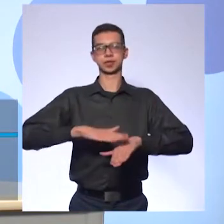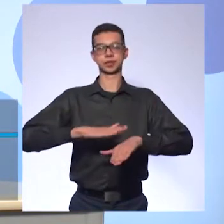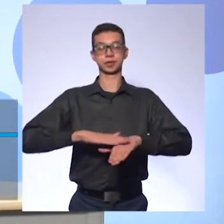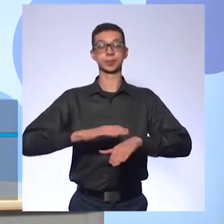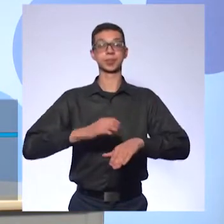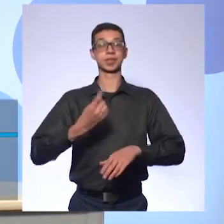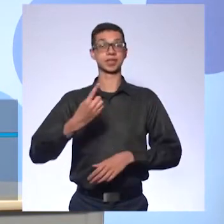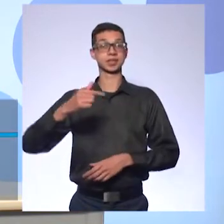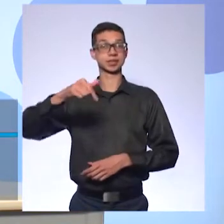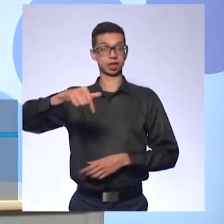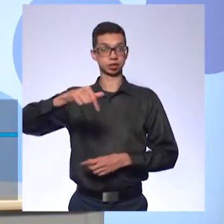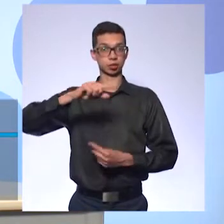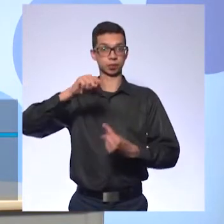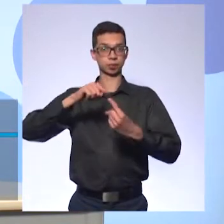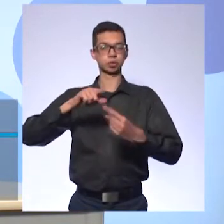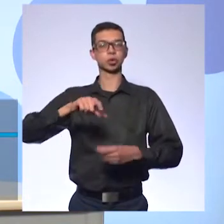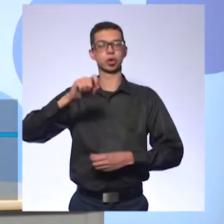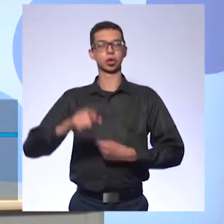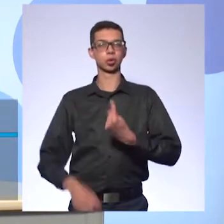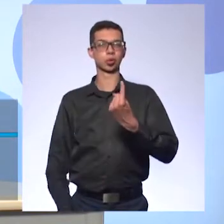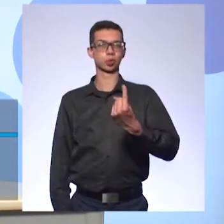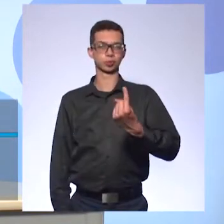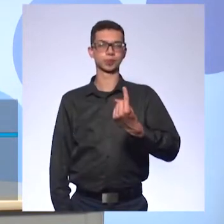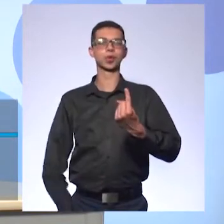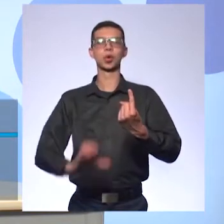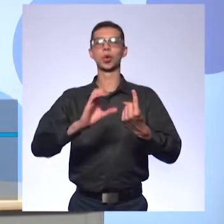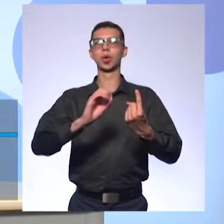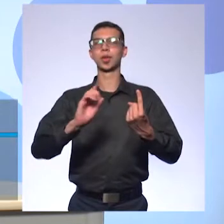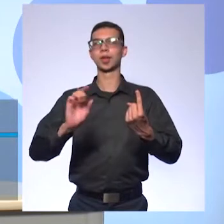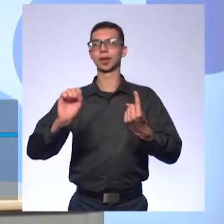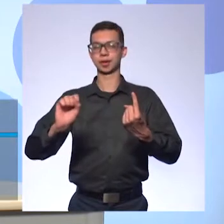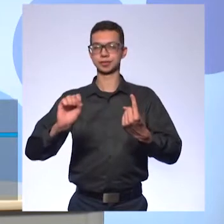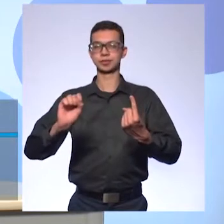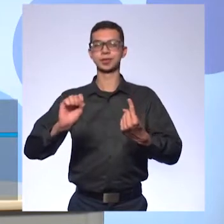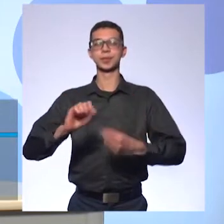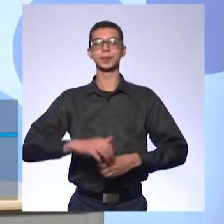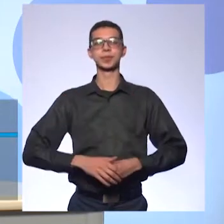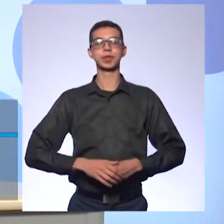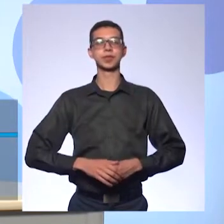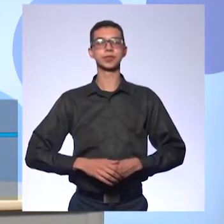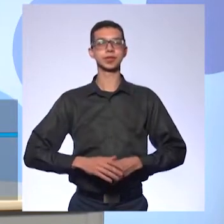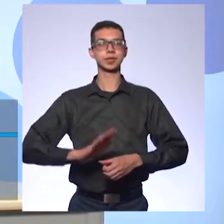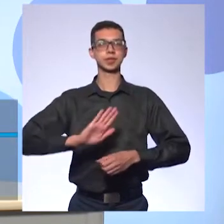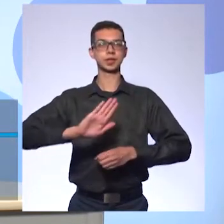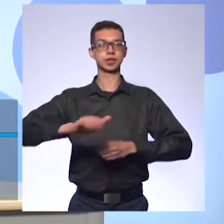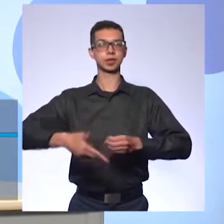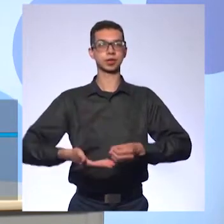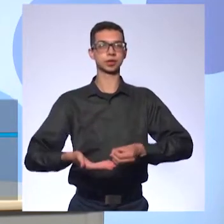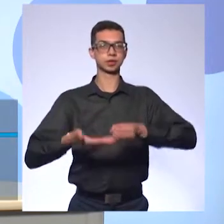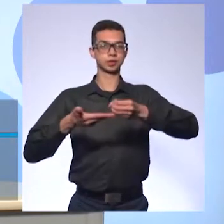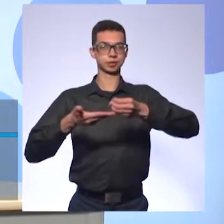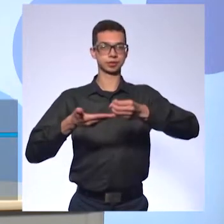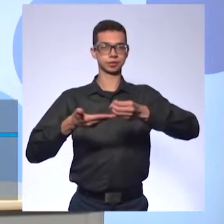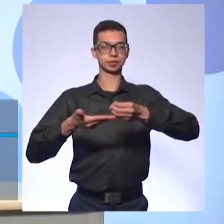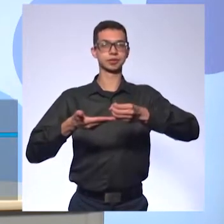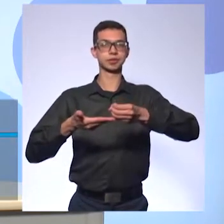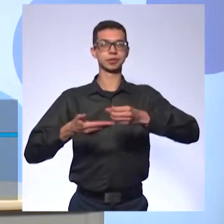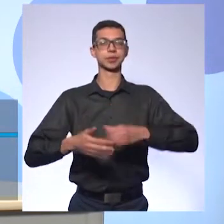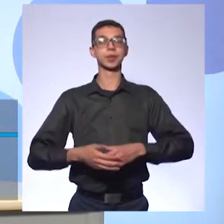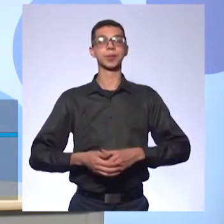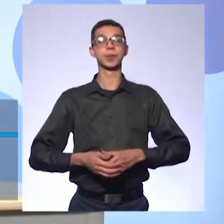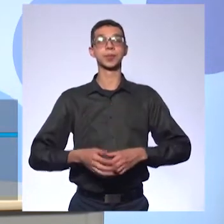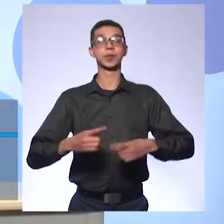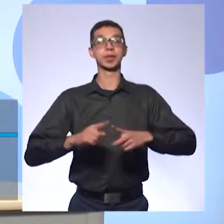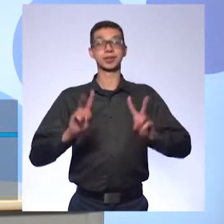de Desenvolvimento Sustentável, que nós chamamos de ODS, né? De um dos 17 temas. Inclusive, alguns dos temas nós